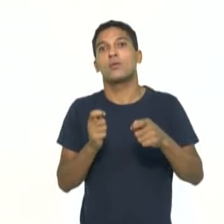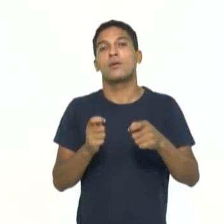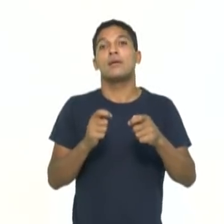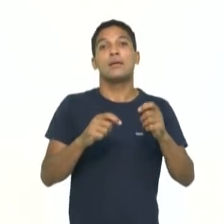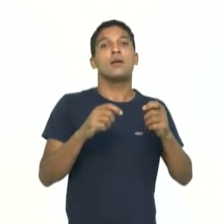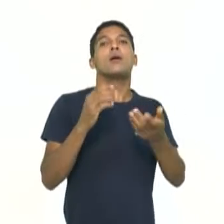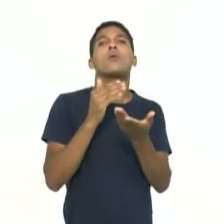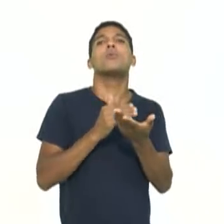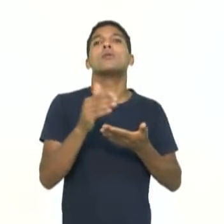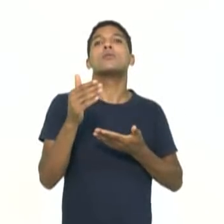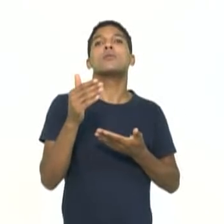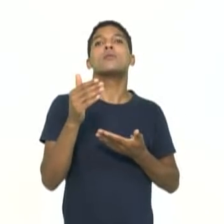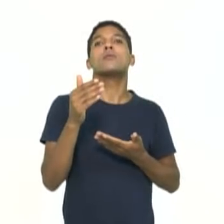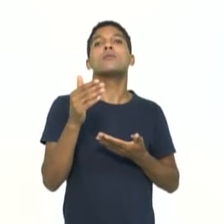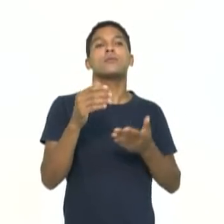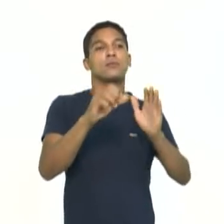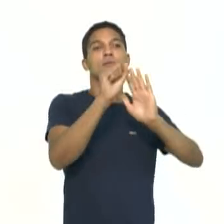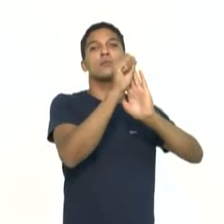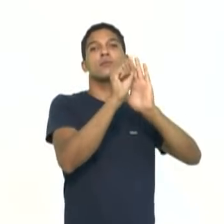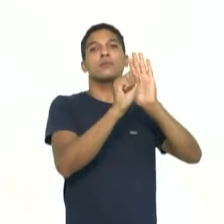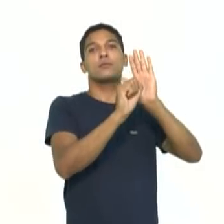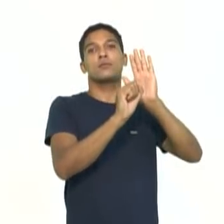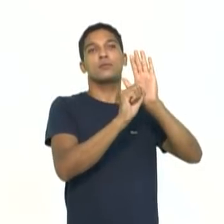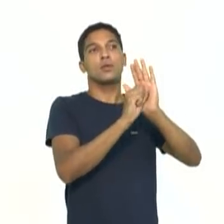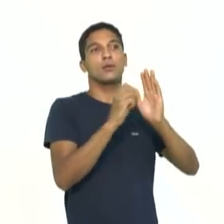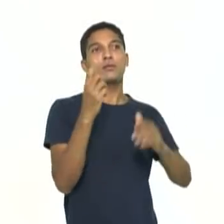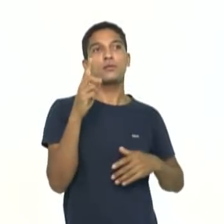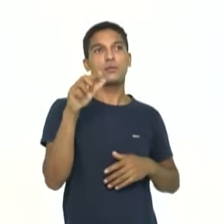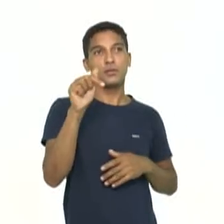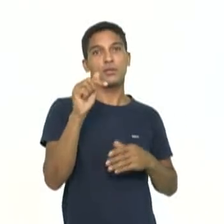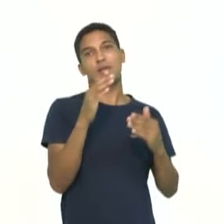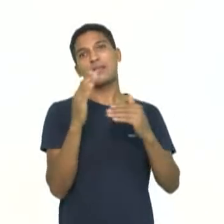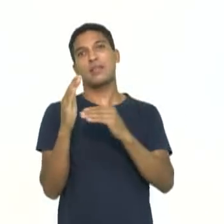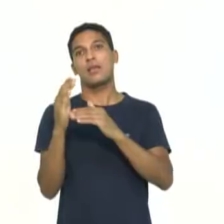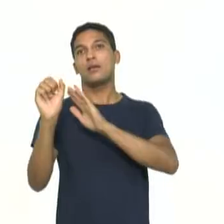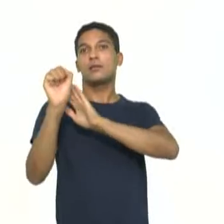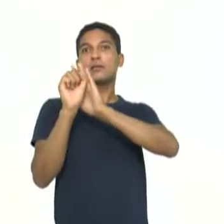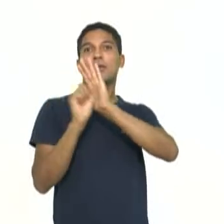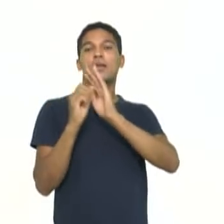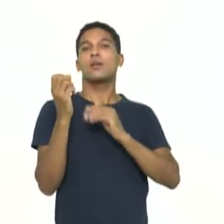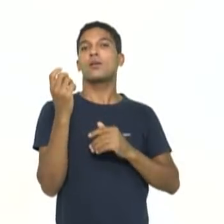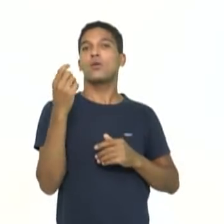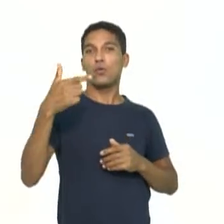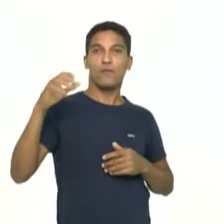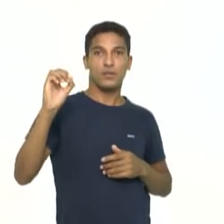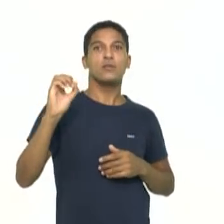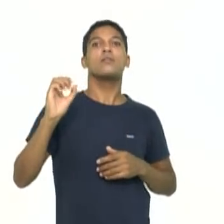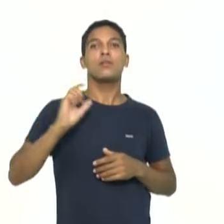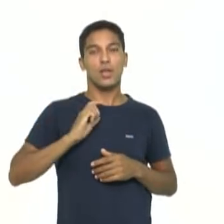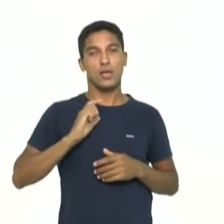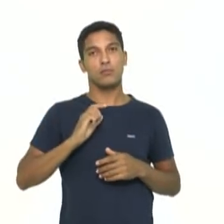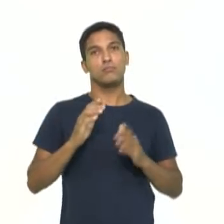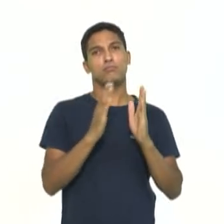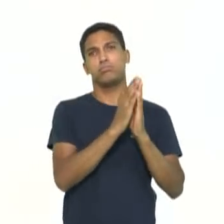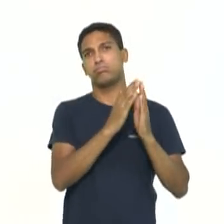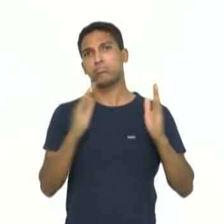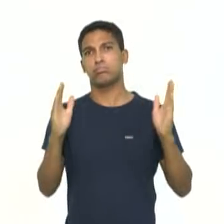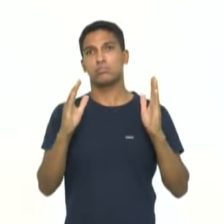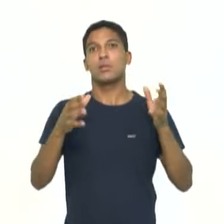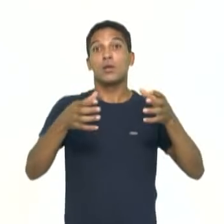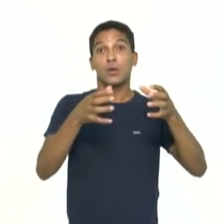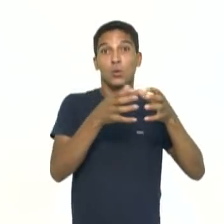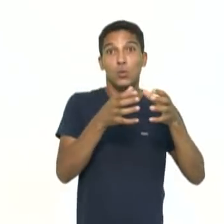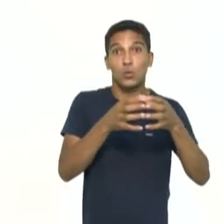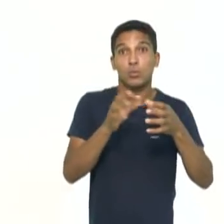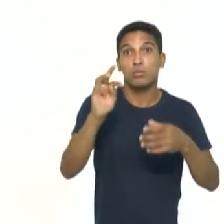século XX. Então, é muito tempo. Com isso, houve evolução de muitas coisas, inclusive dos tecidos. Como eu disse, no primitivo